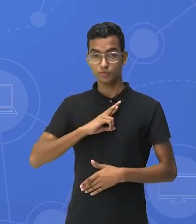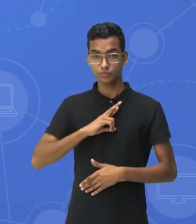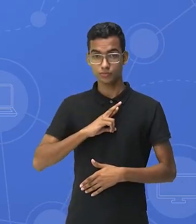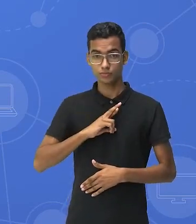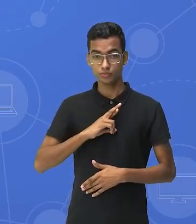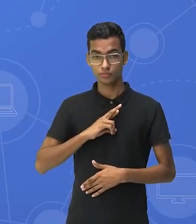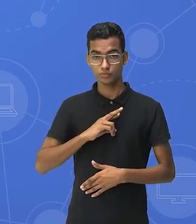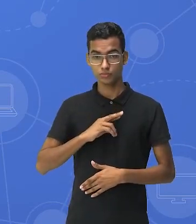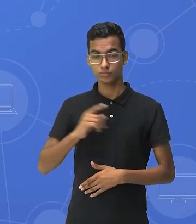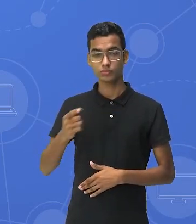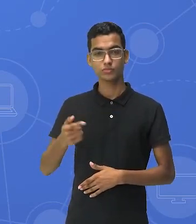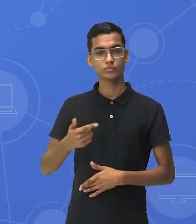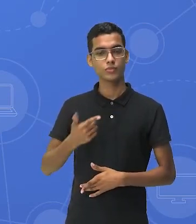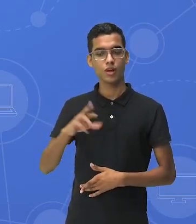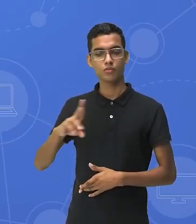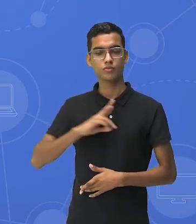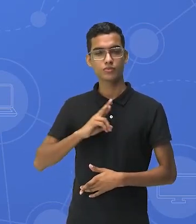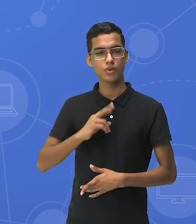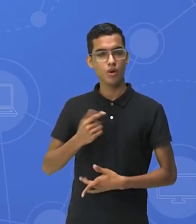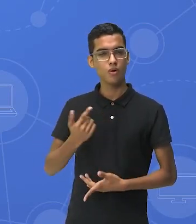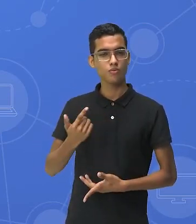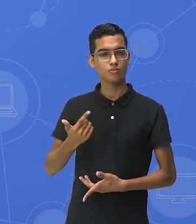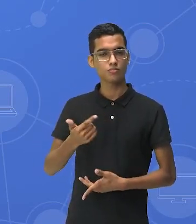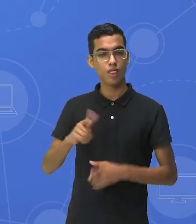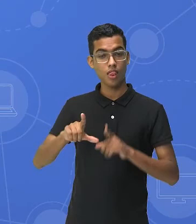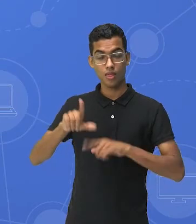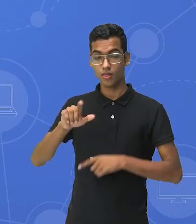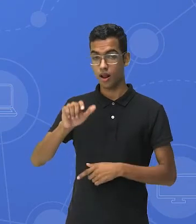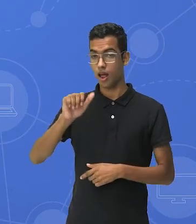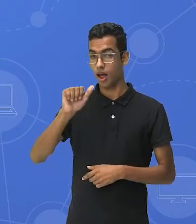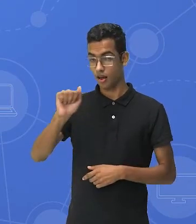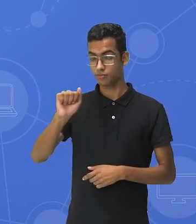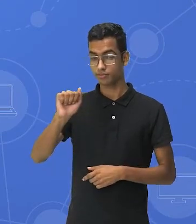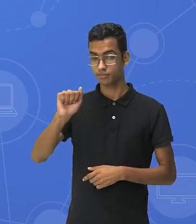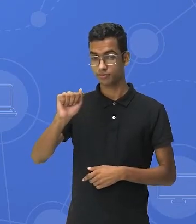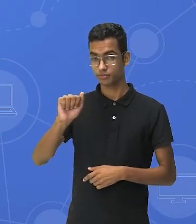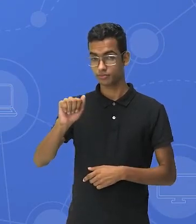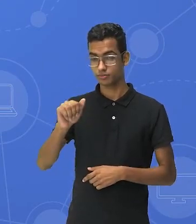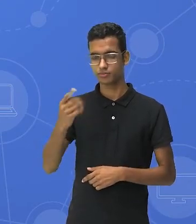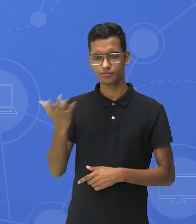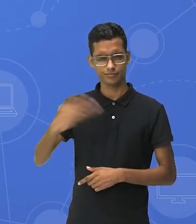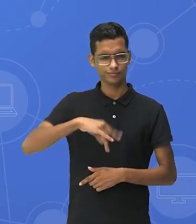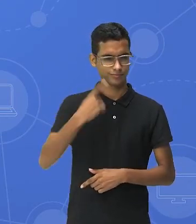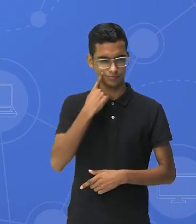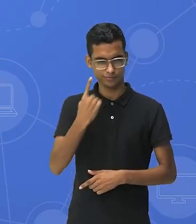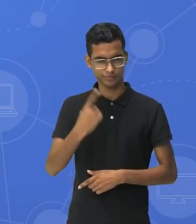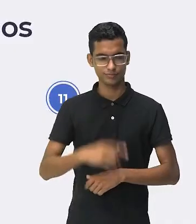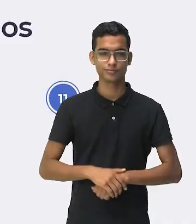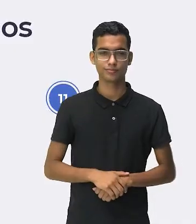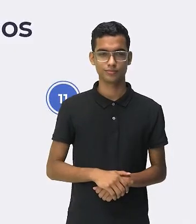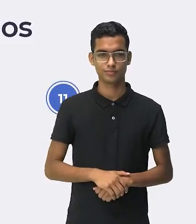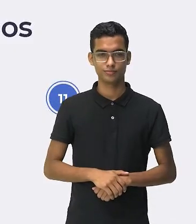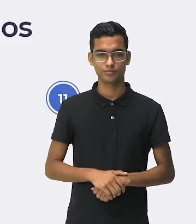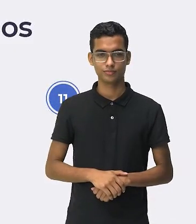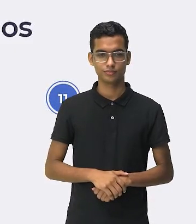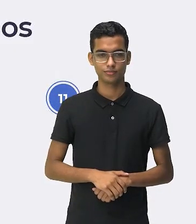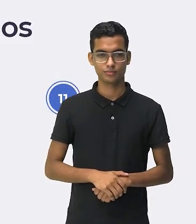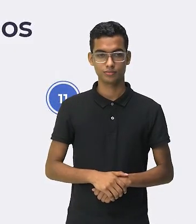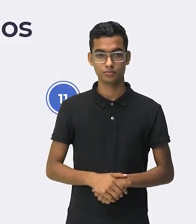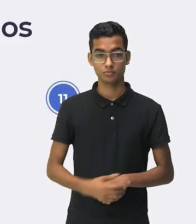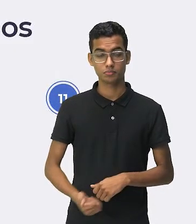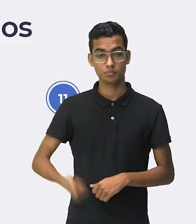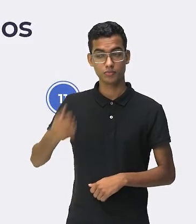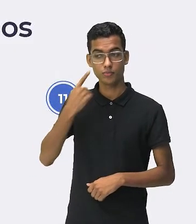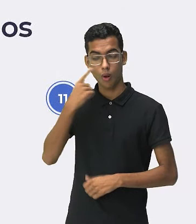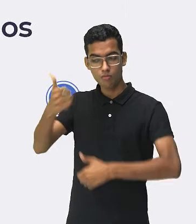1, letra A. Será que é mesmo? Vamos conferir? Vem comigo que a gente vai começar a correção. Primeiro, a gente vai